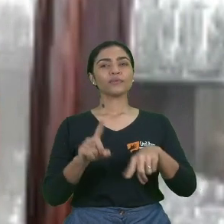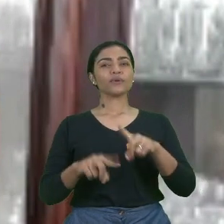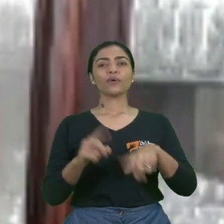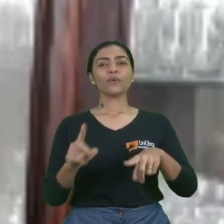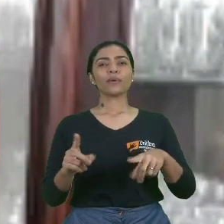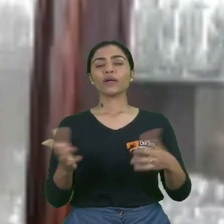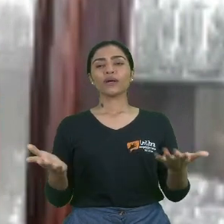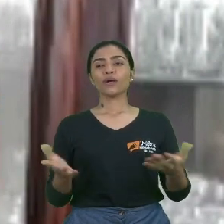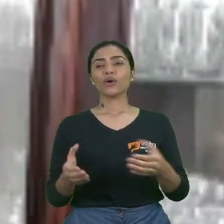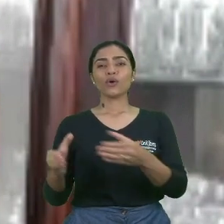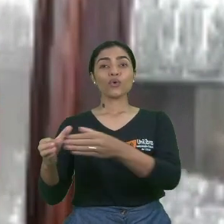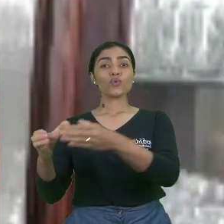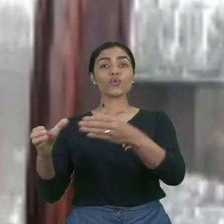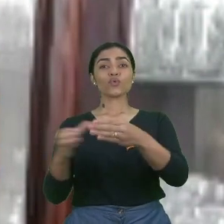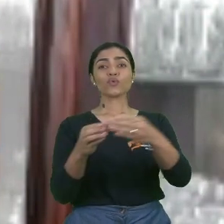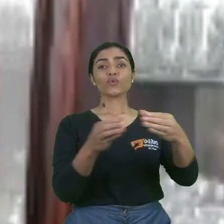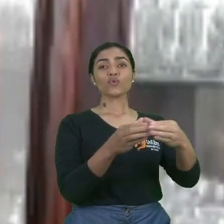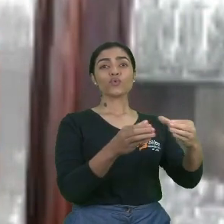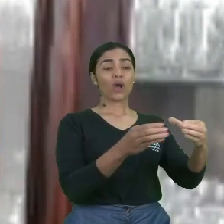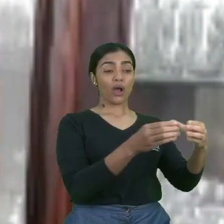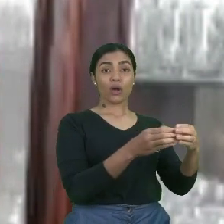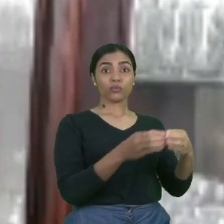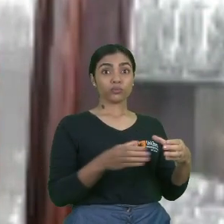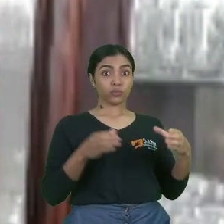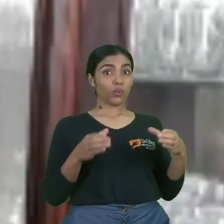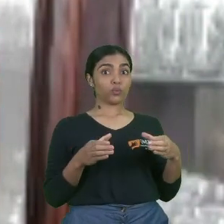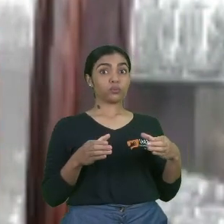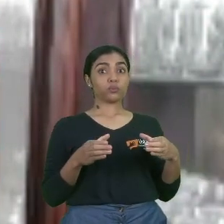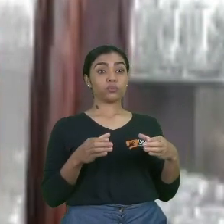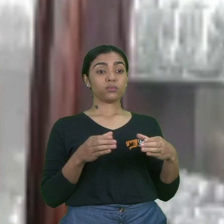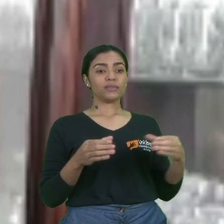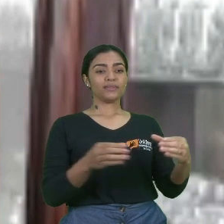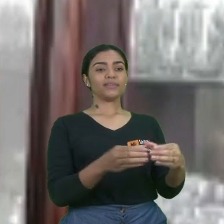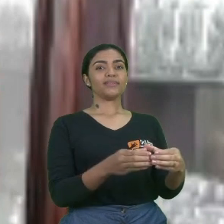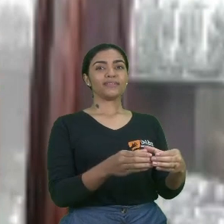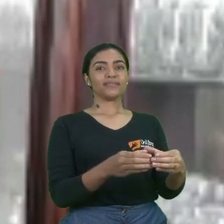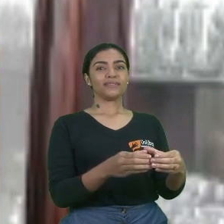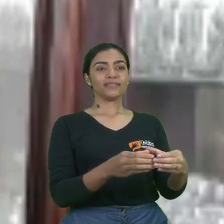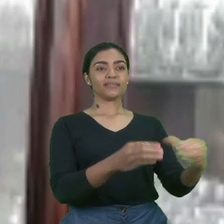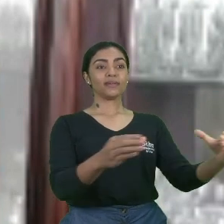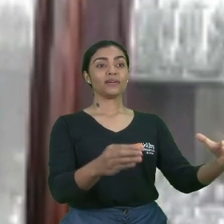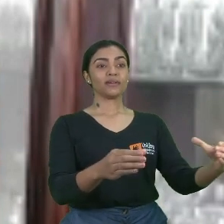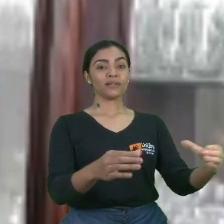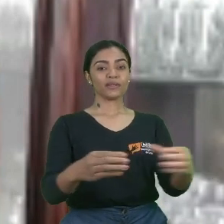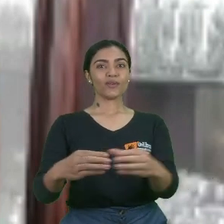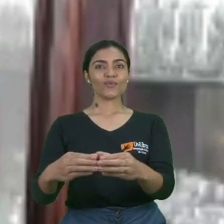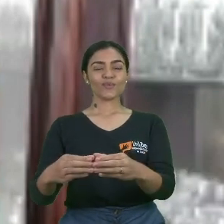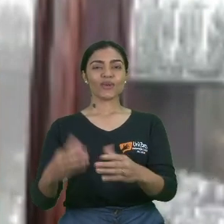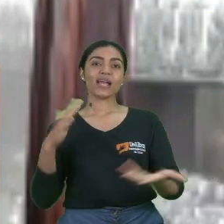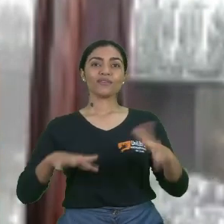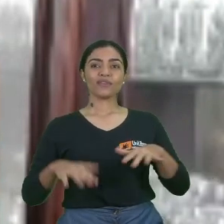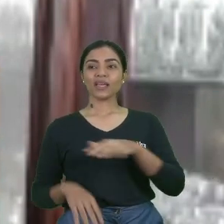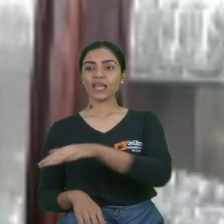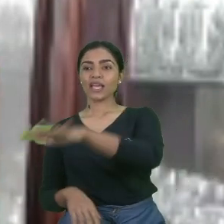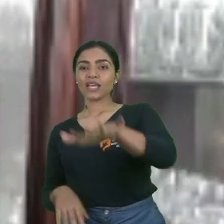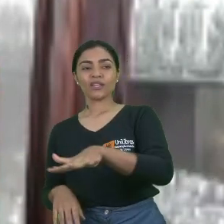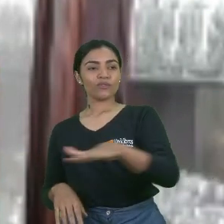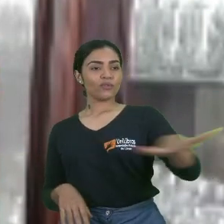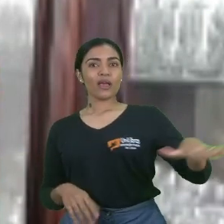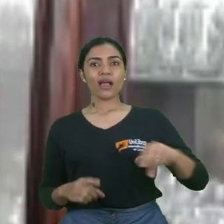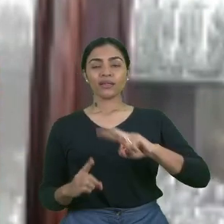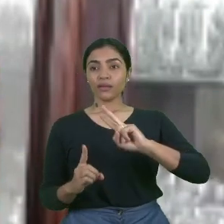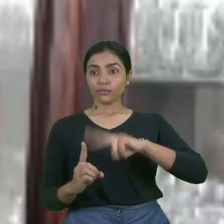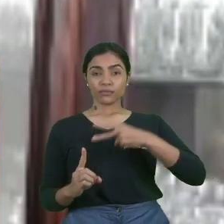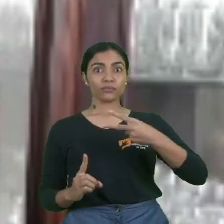desdobramento isso sim deslocamento das vezes uma área ela preta é uma